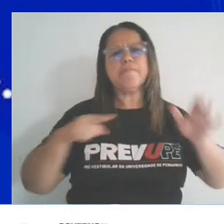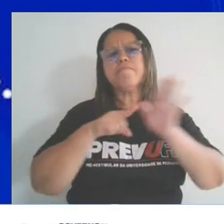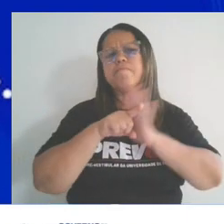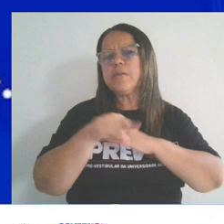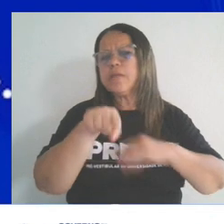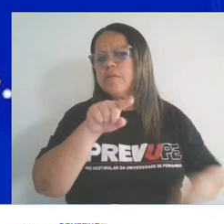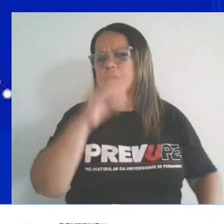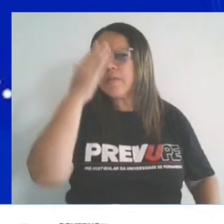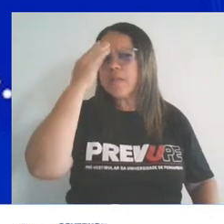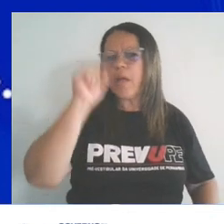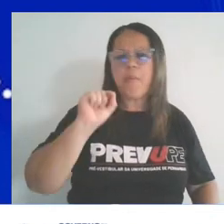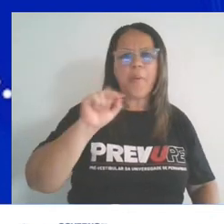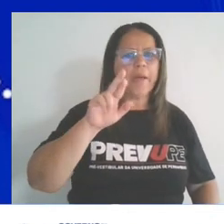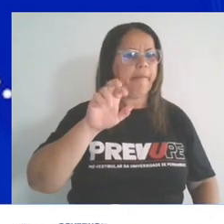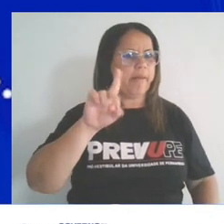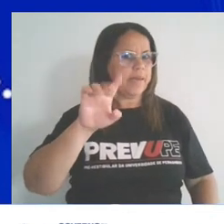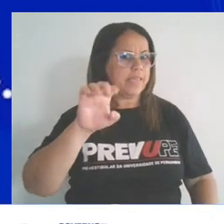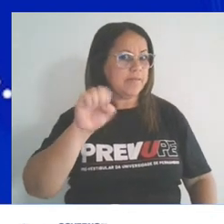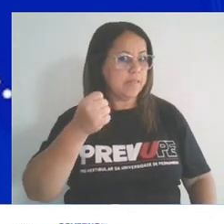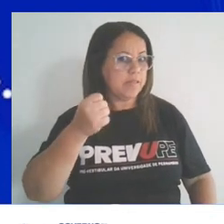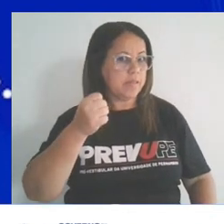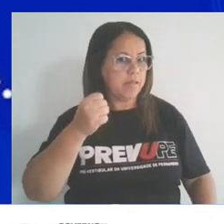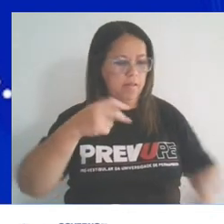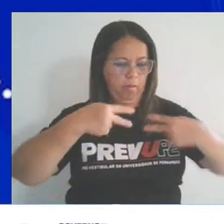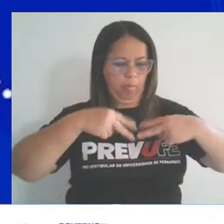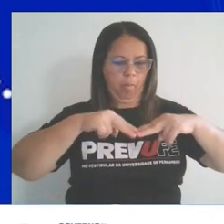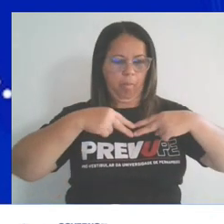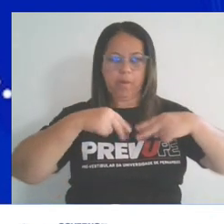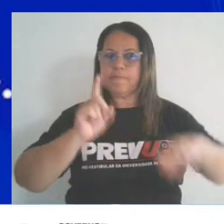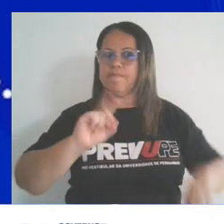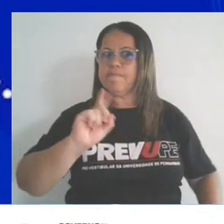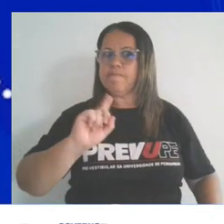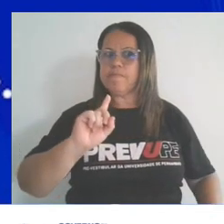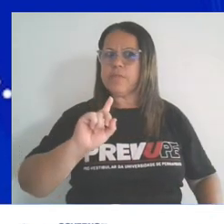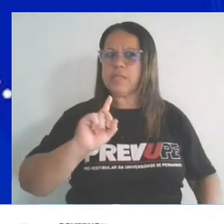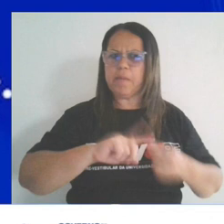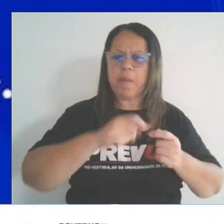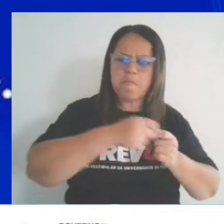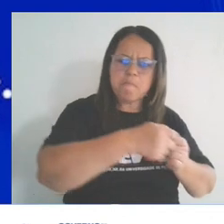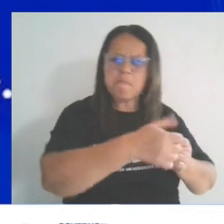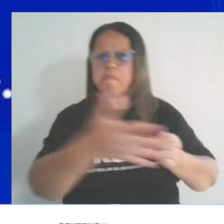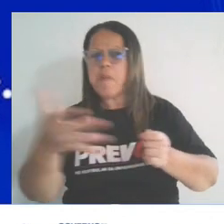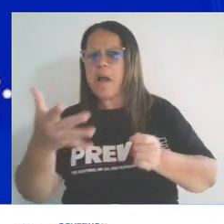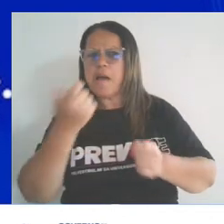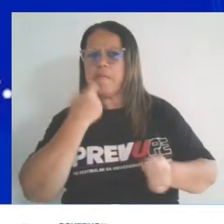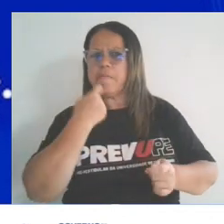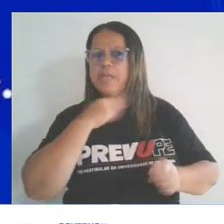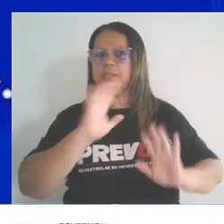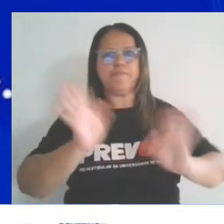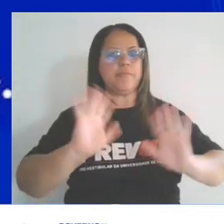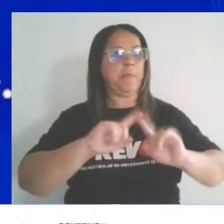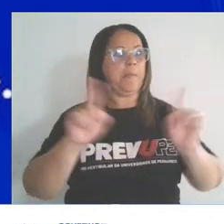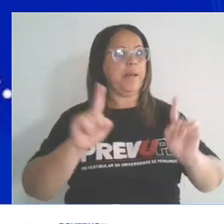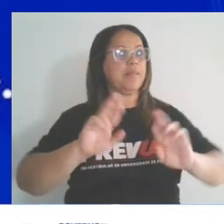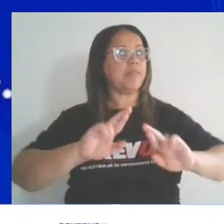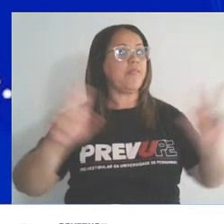você sabe o que são redes? Não, não são essas redes aqui, nem rede de pesca. Eu queria falar de um outro tipo de rede com